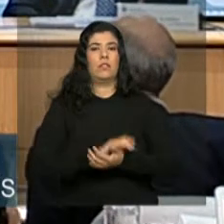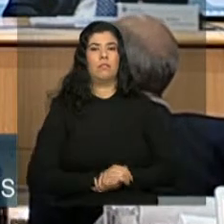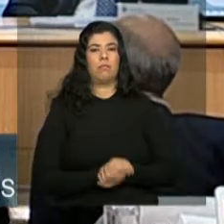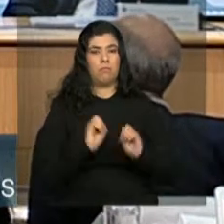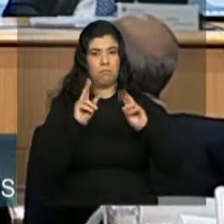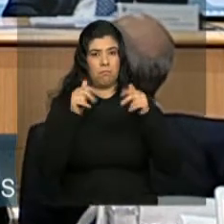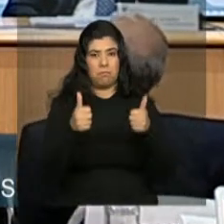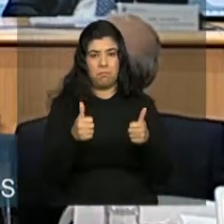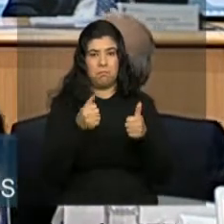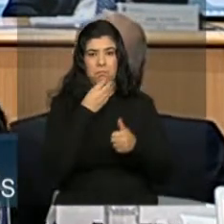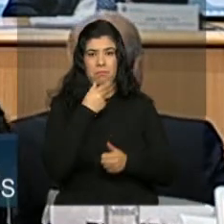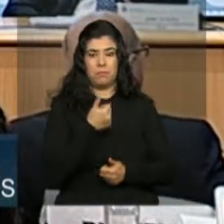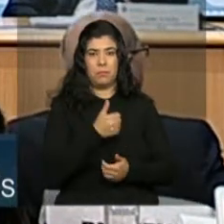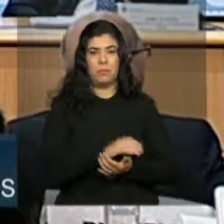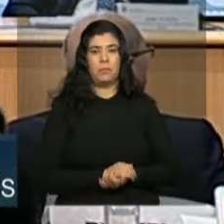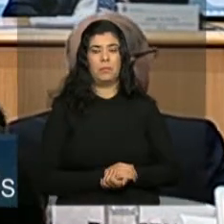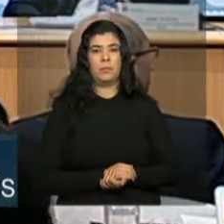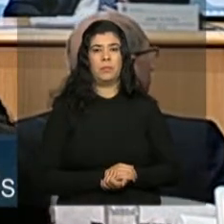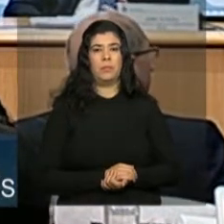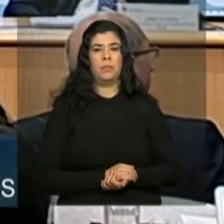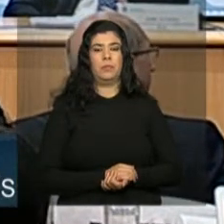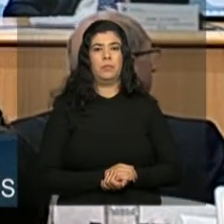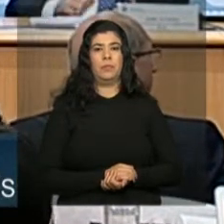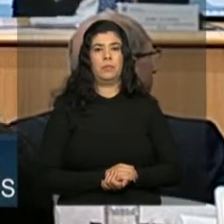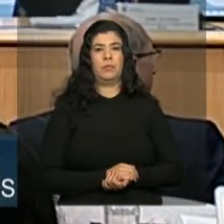Oi tudo bem gente tem mais alguma